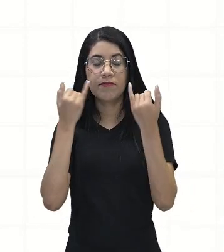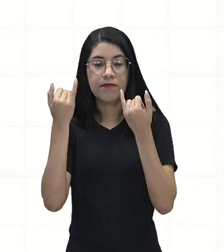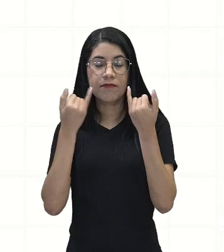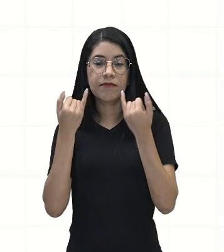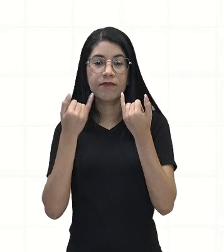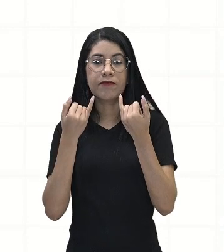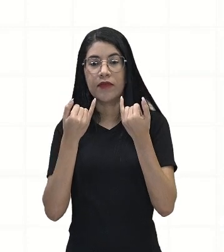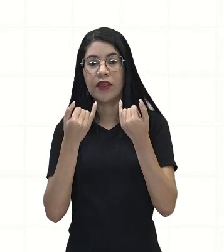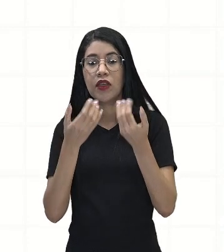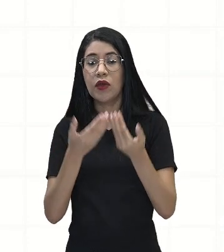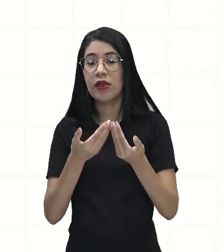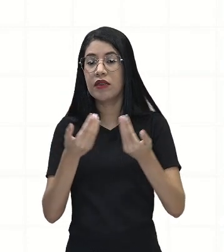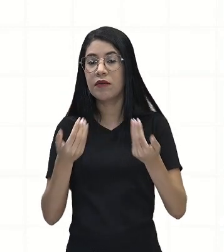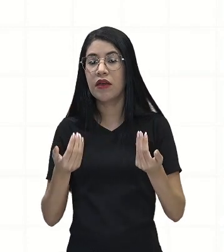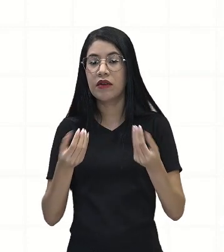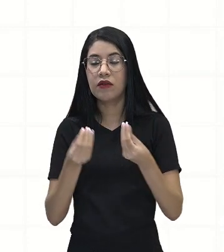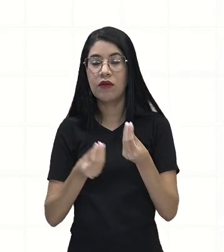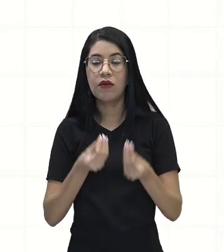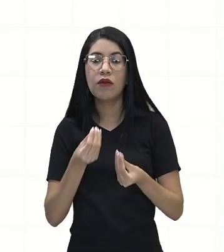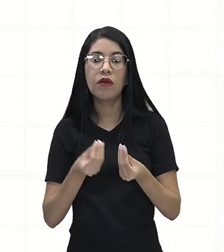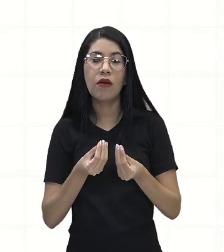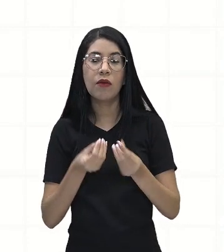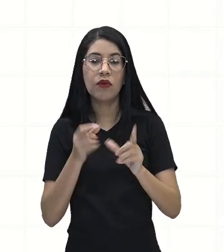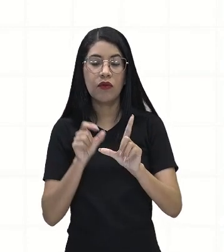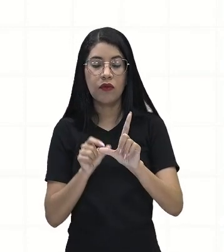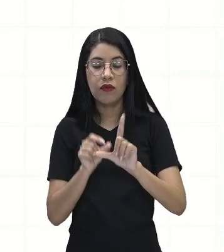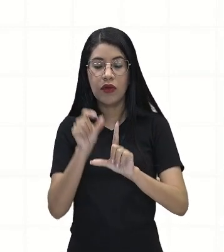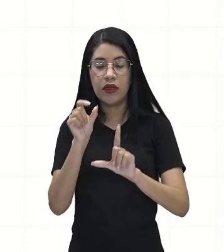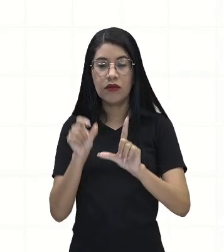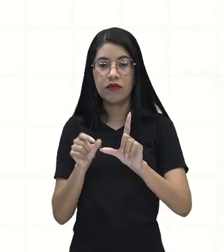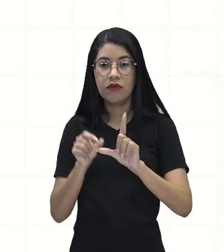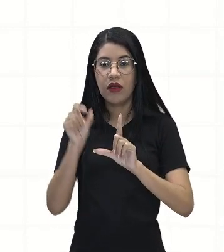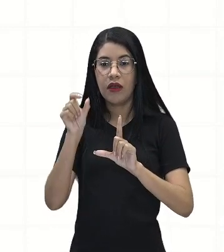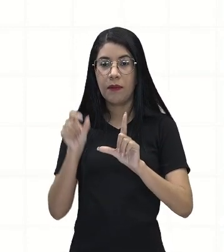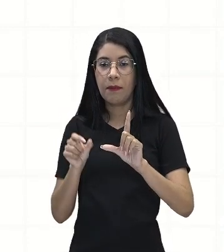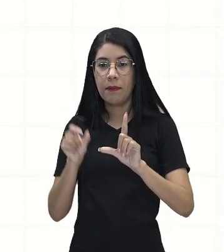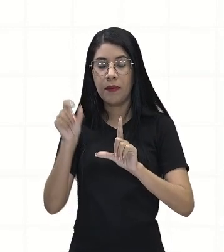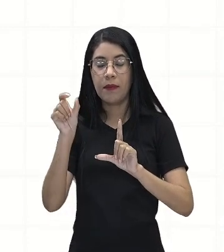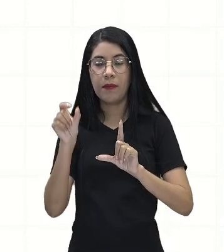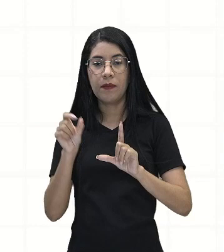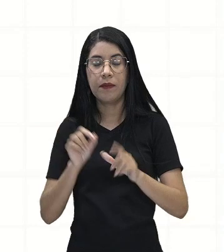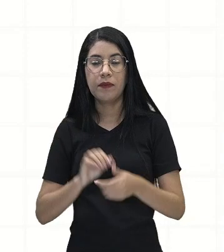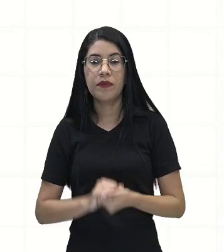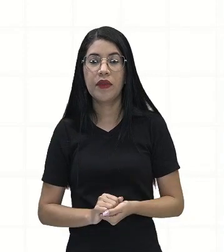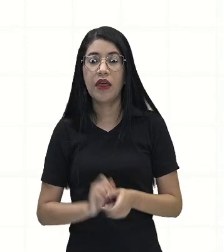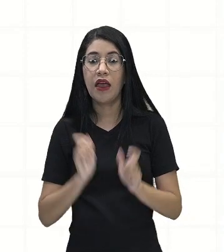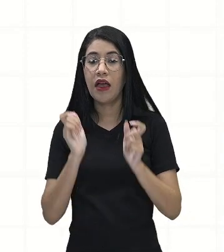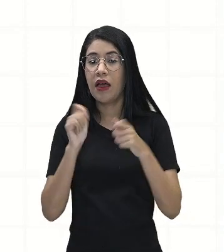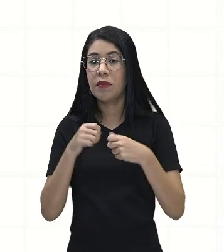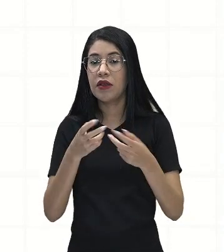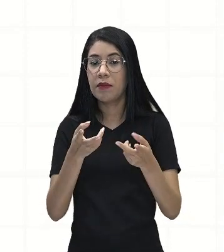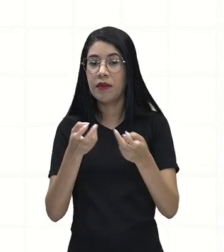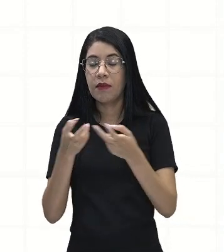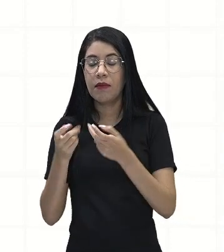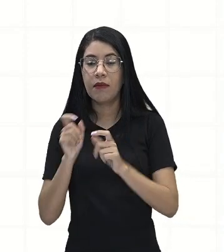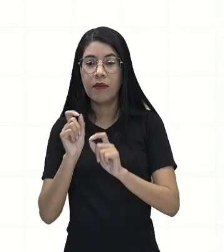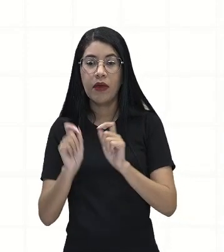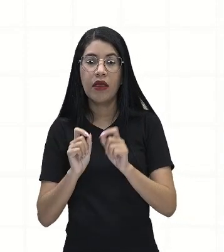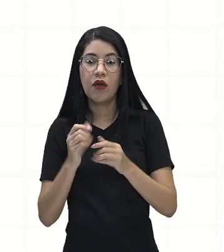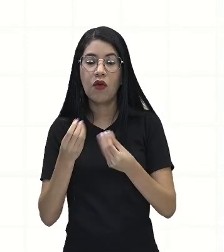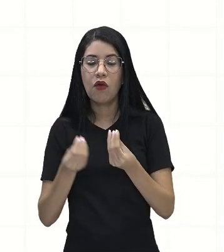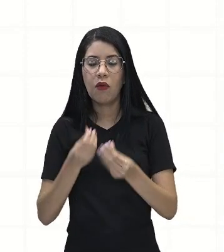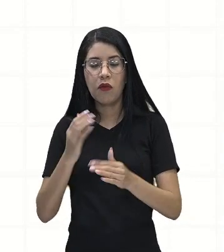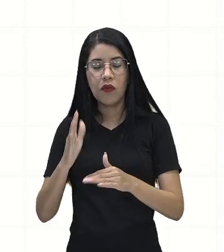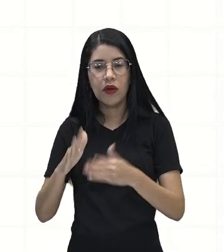as divisões, né, elas estão na posição vertical. E aí a gente consegue observar, né, essa